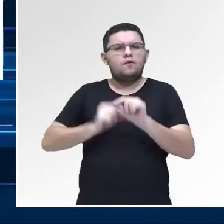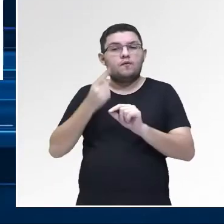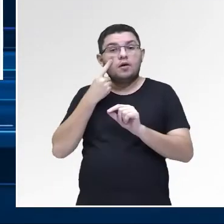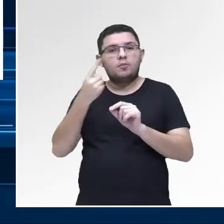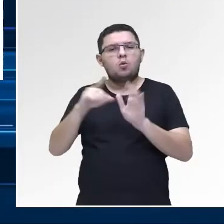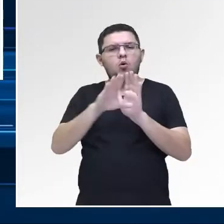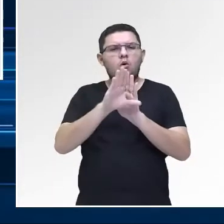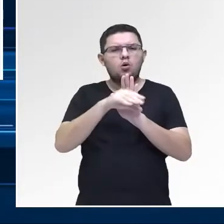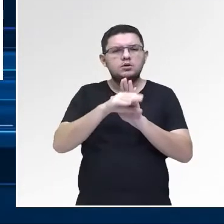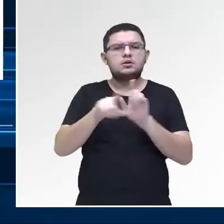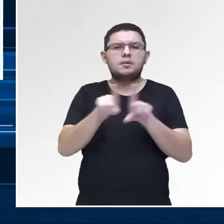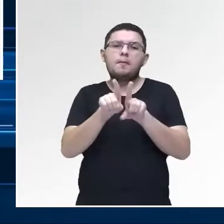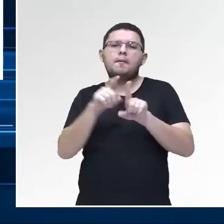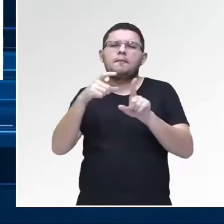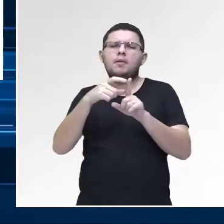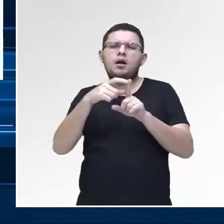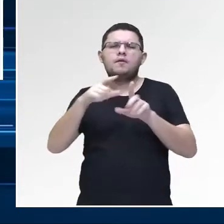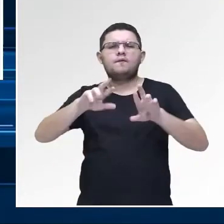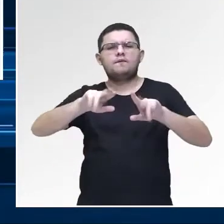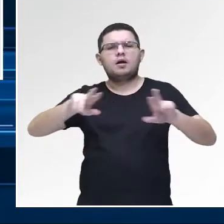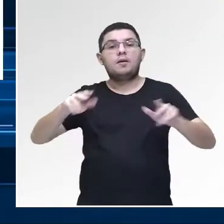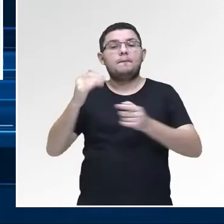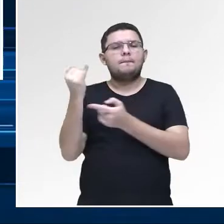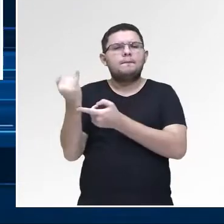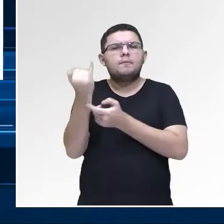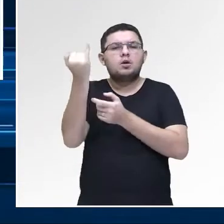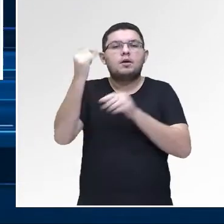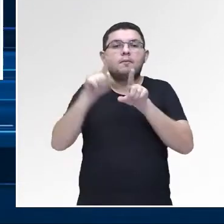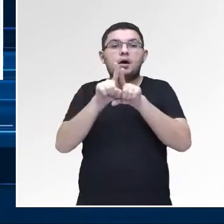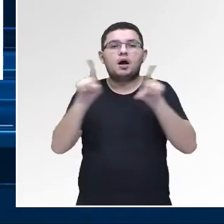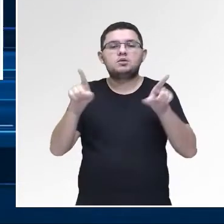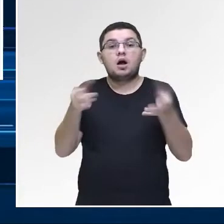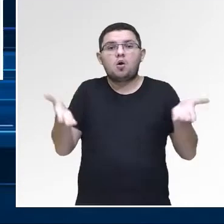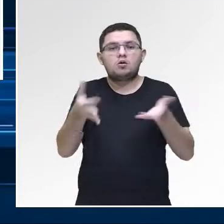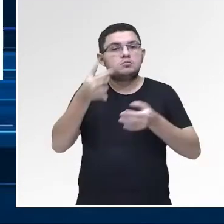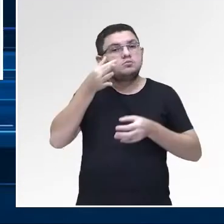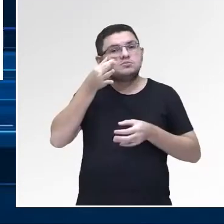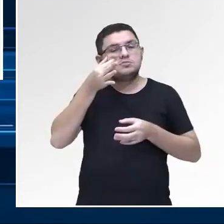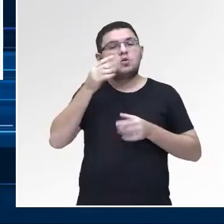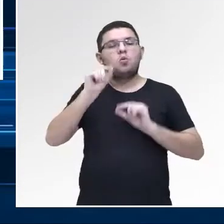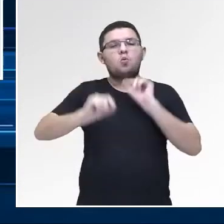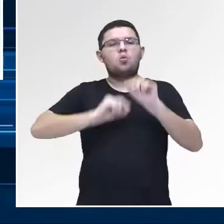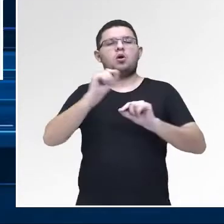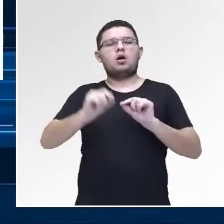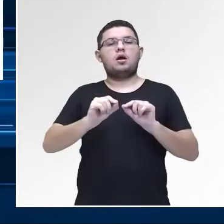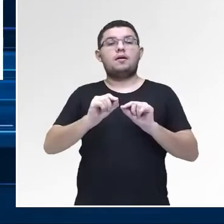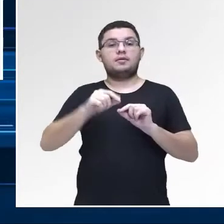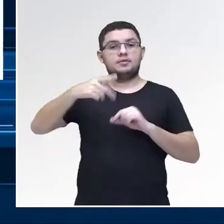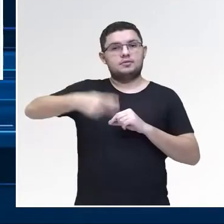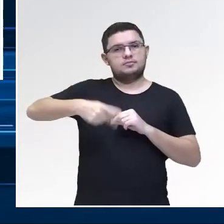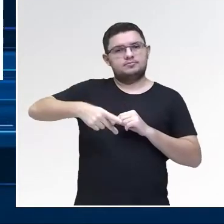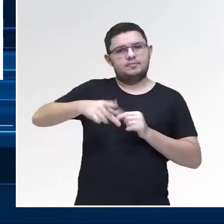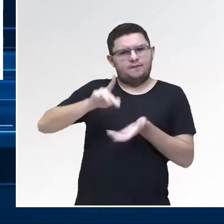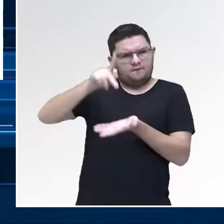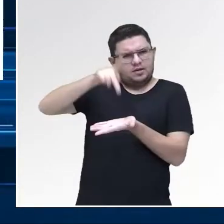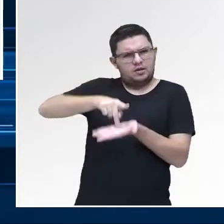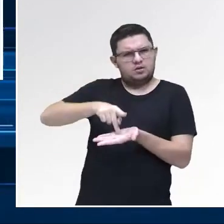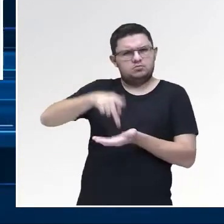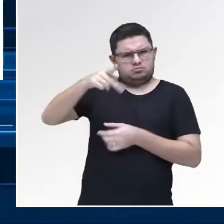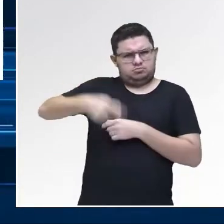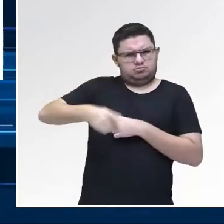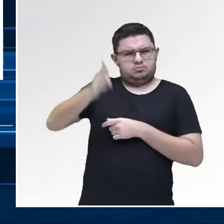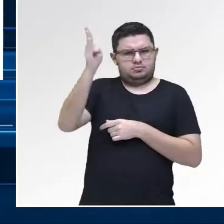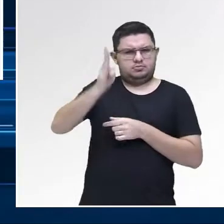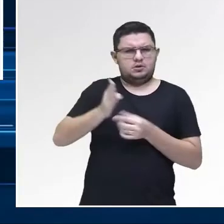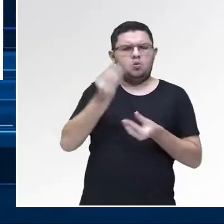vai trazer essa realidade para o nosso país, Como se deu, o processo de urbanização aqui no território